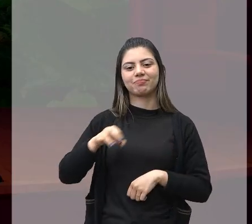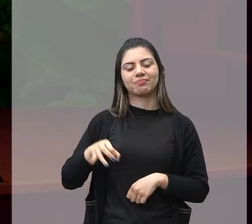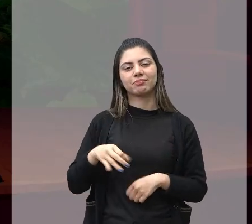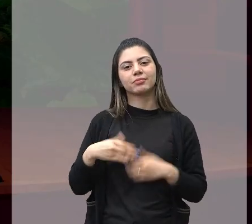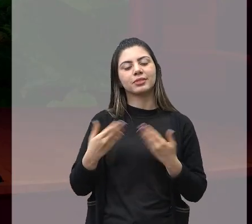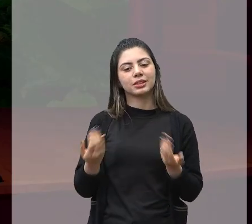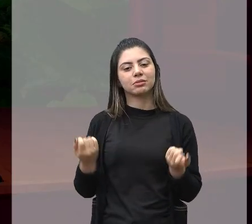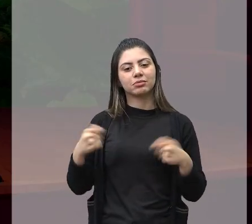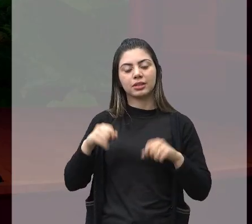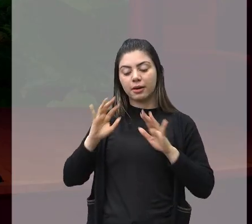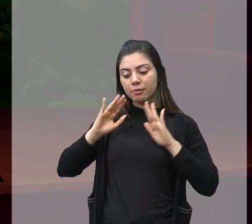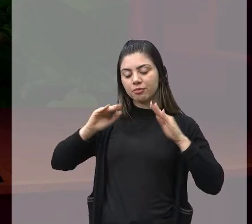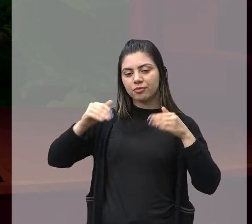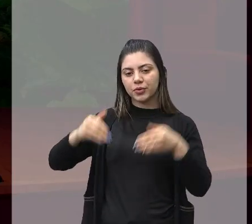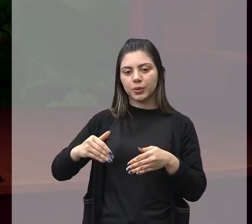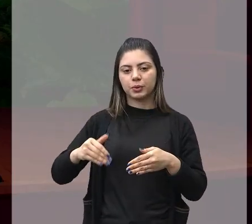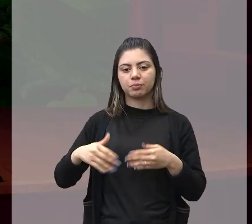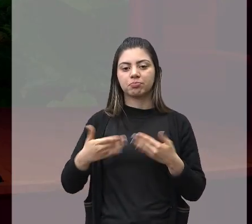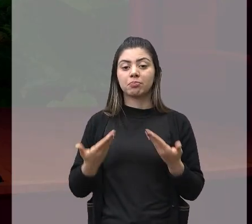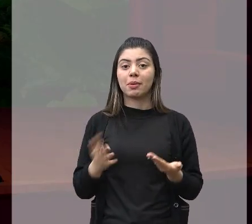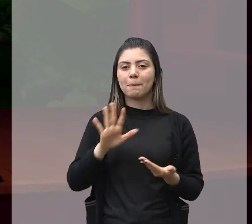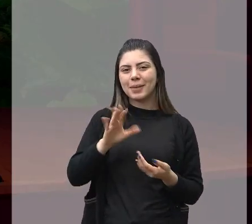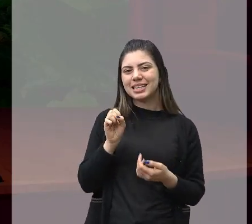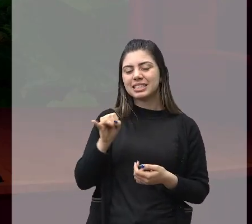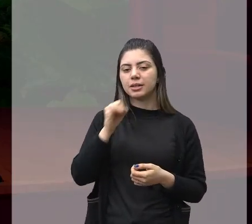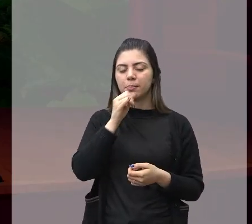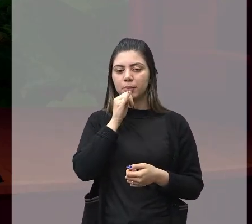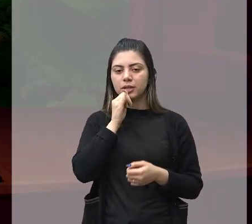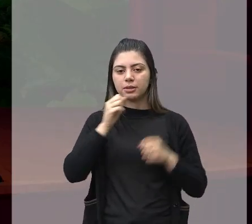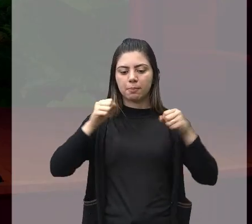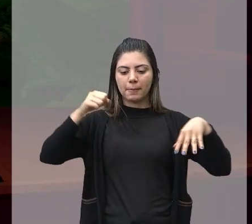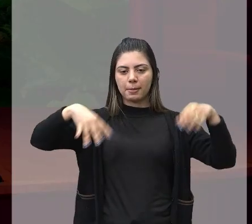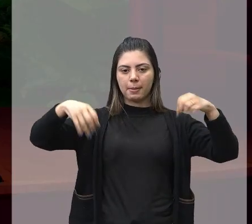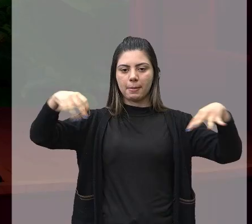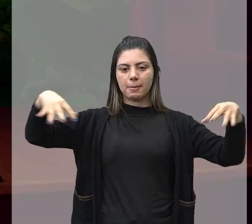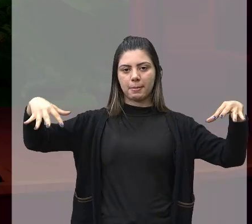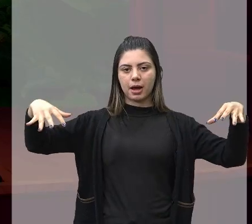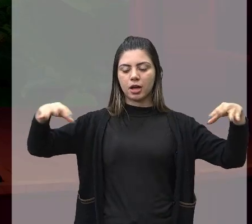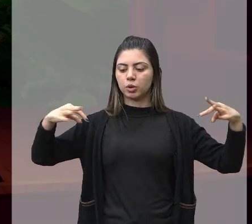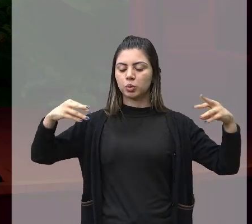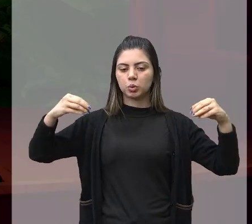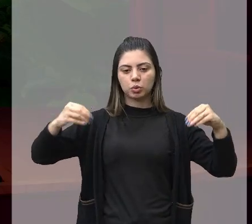consigo ampliar essa visão. Se eu acendo todas as luzes, o palco fica todo